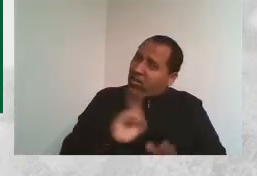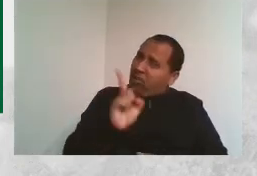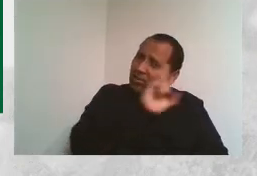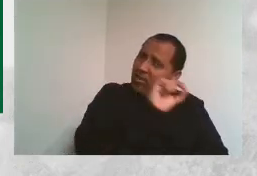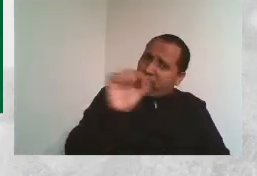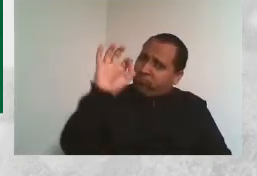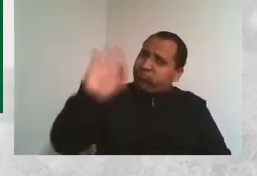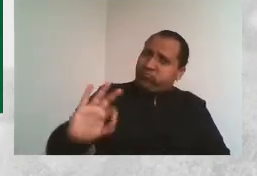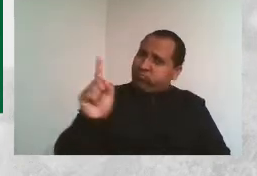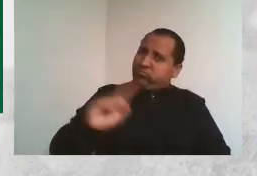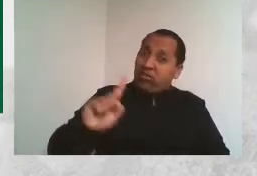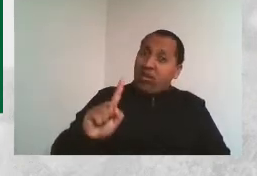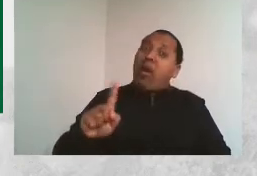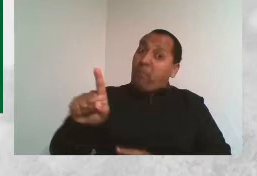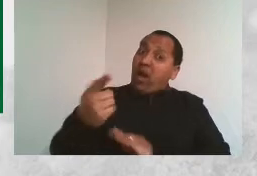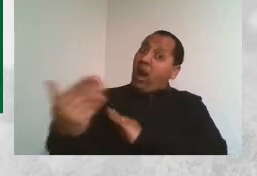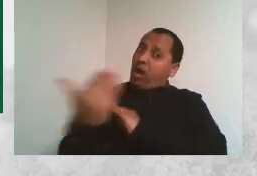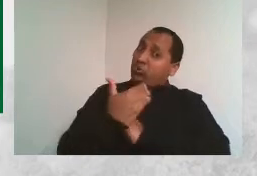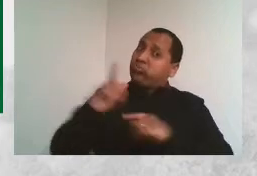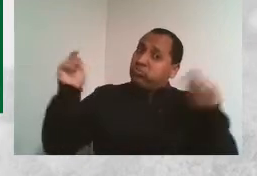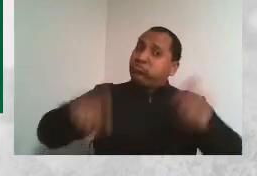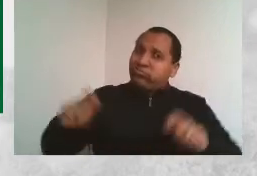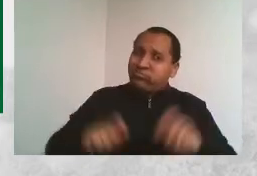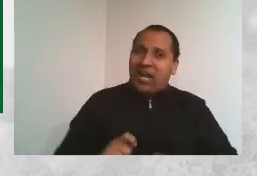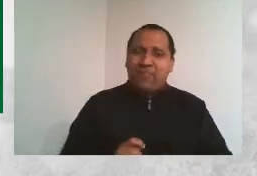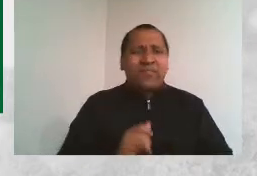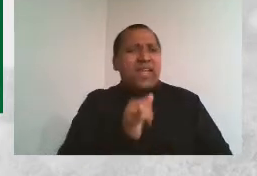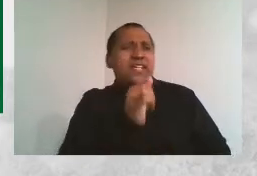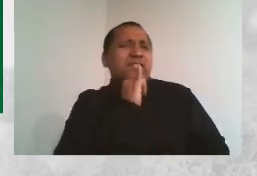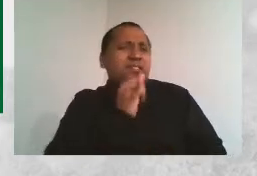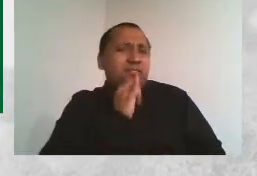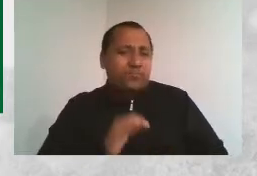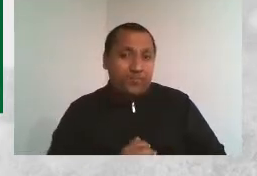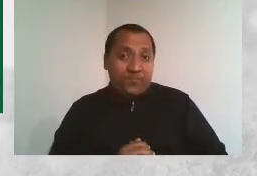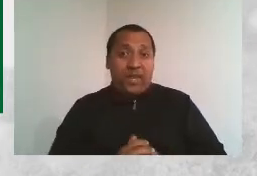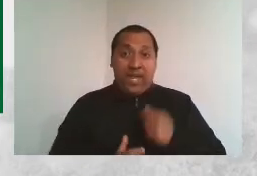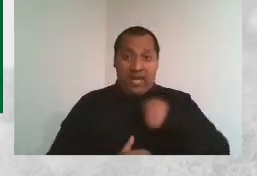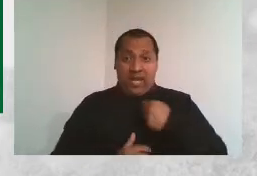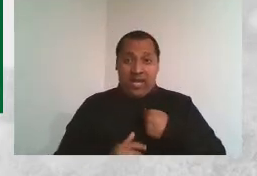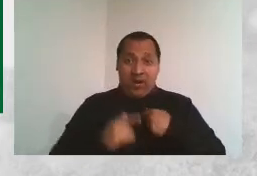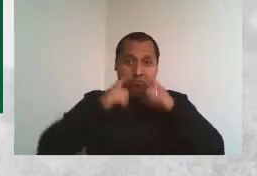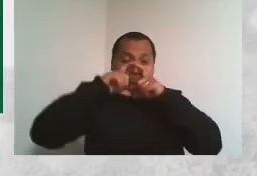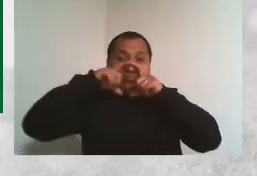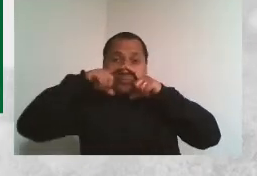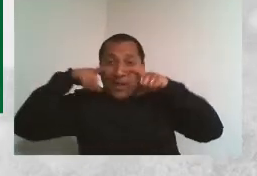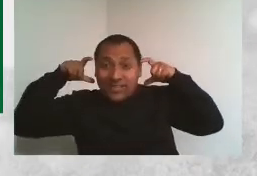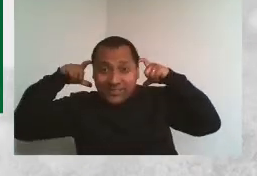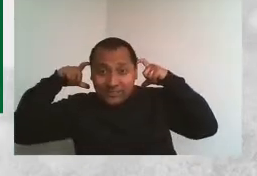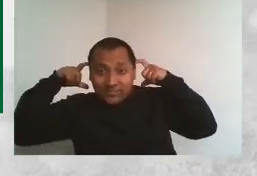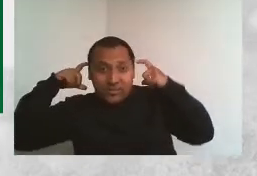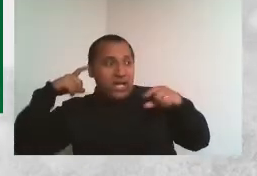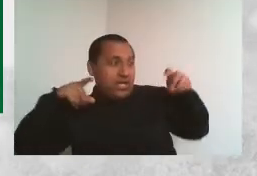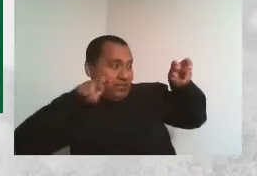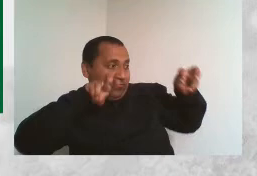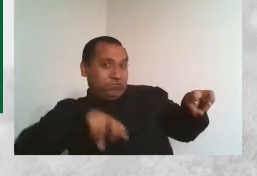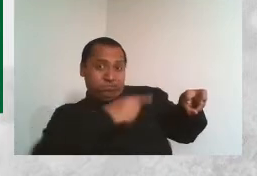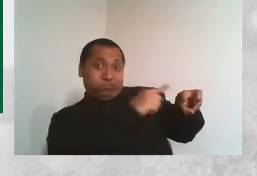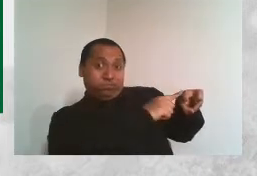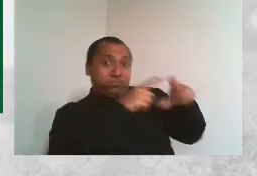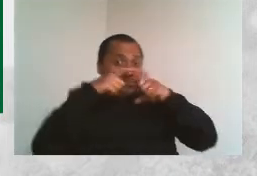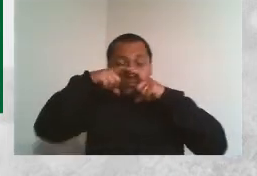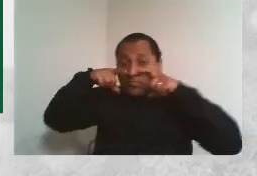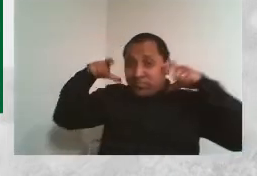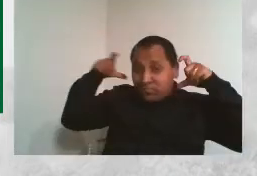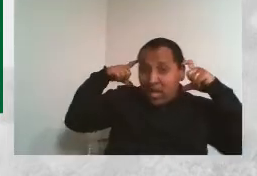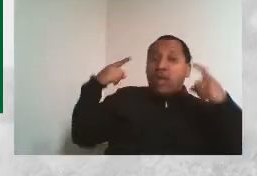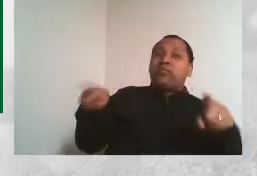Se eu estiver de máscara e a pessoa ao meu lado também estiver, vai aumentar ainda mais